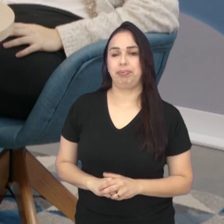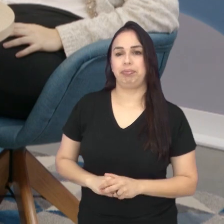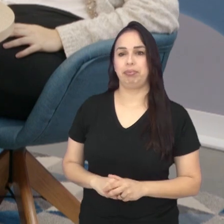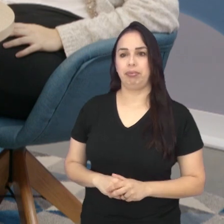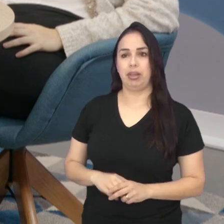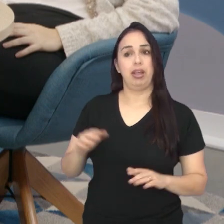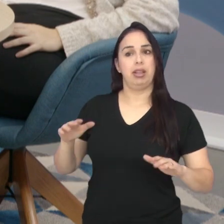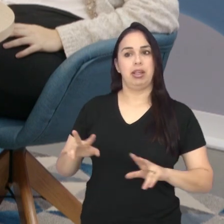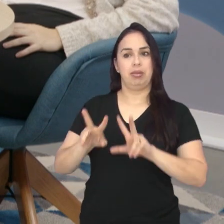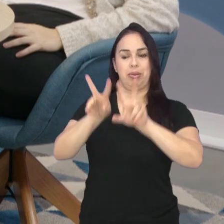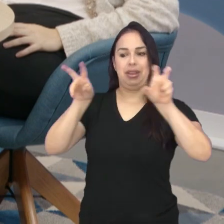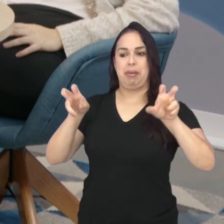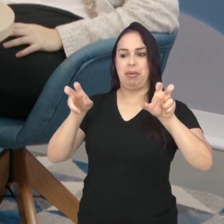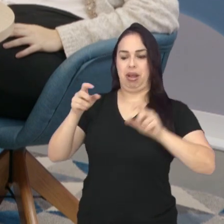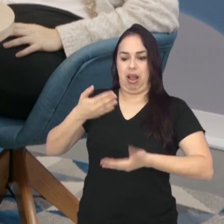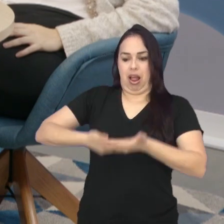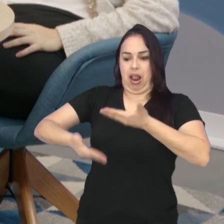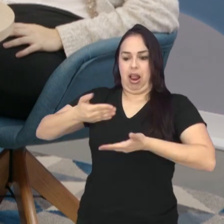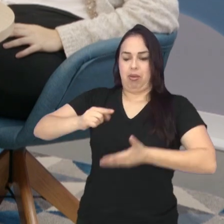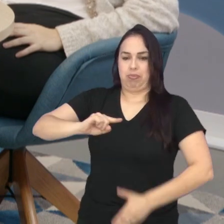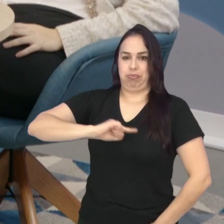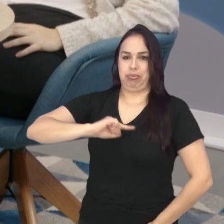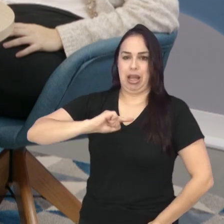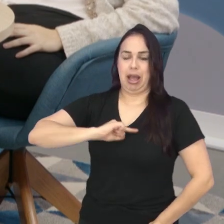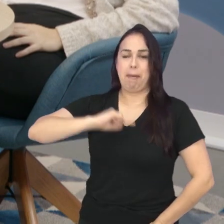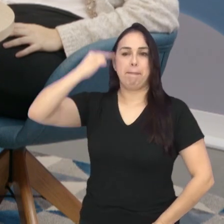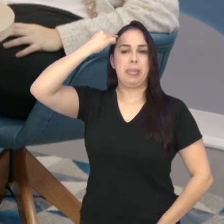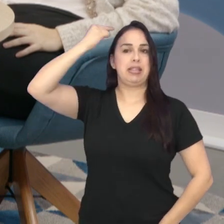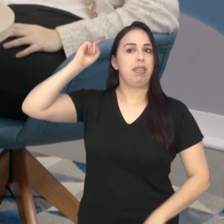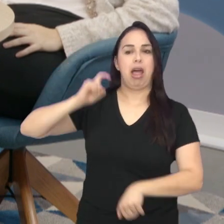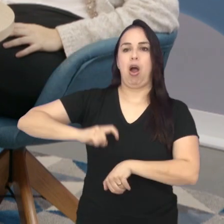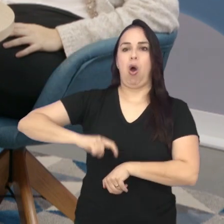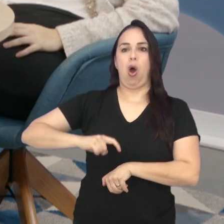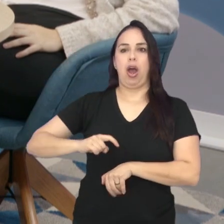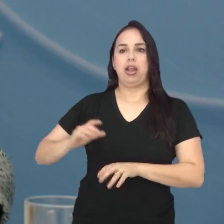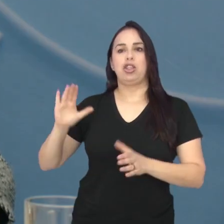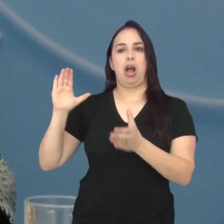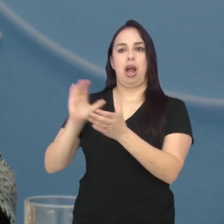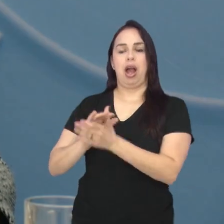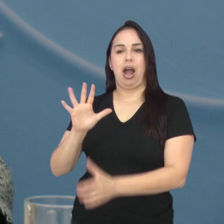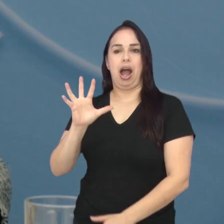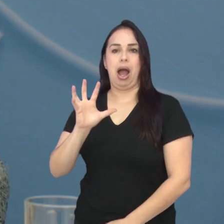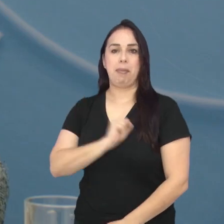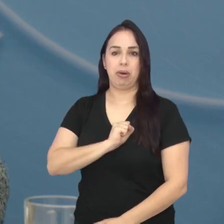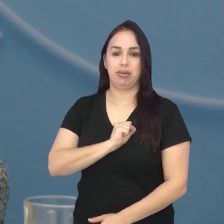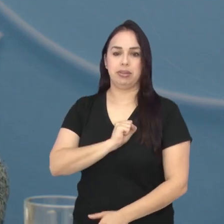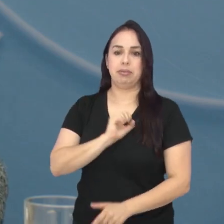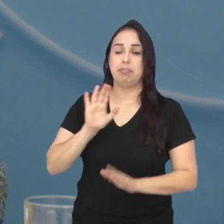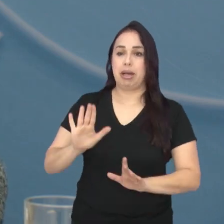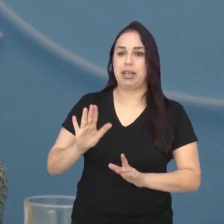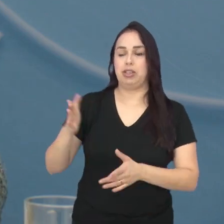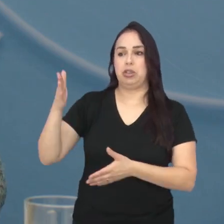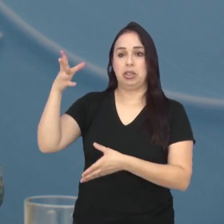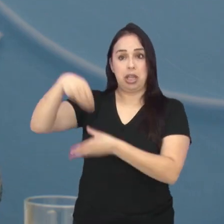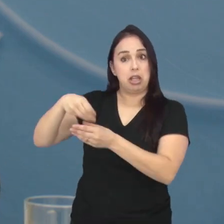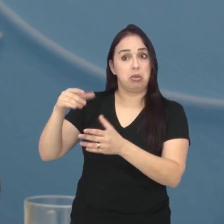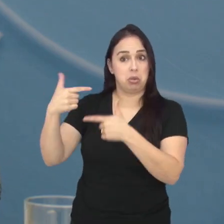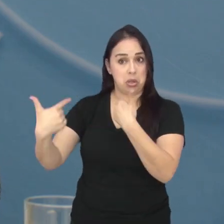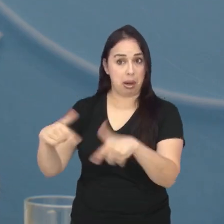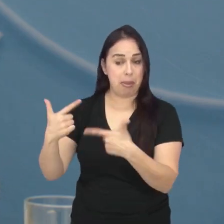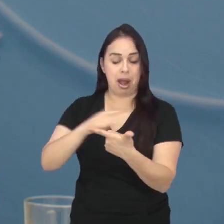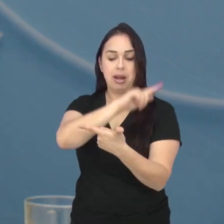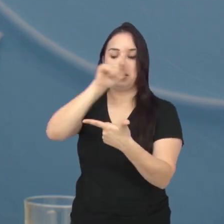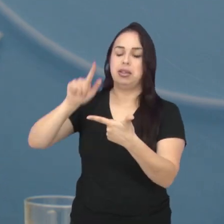abusivo, quando se fala, a gente já pensa em relacionamento amoroso. Mas ele existe no relacionamento amoroso, ele existe no trabalho, ele